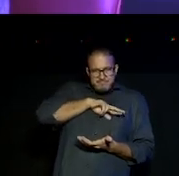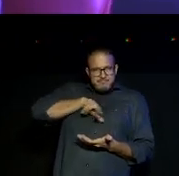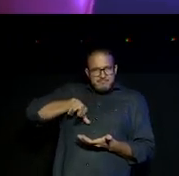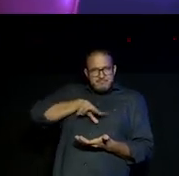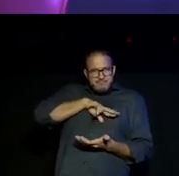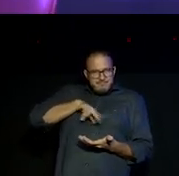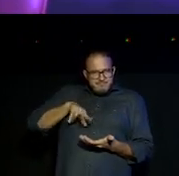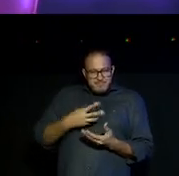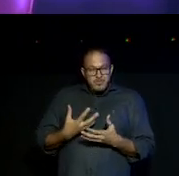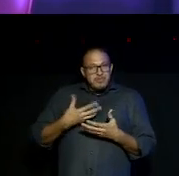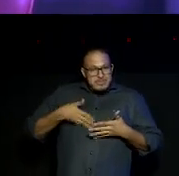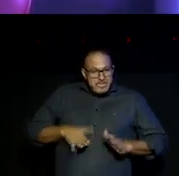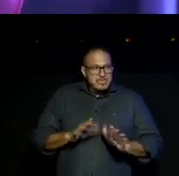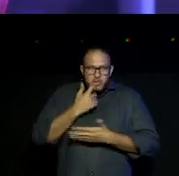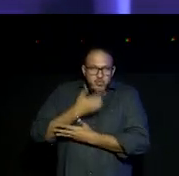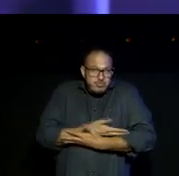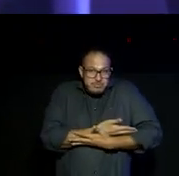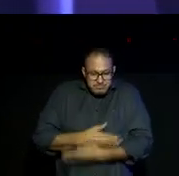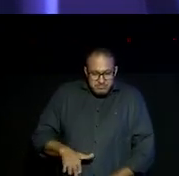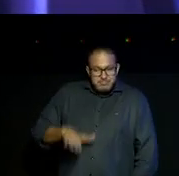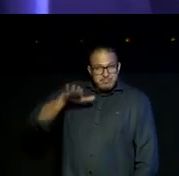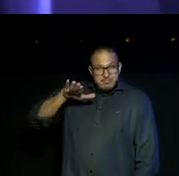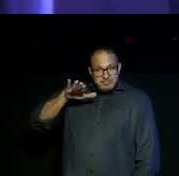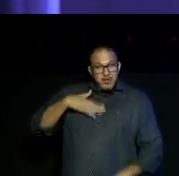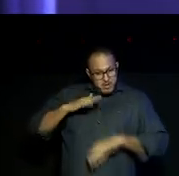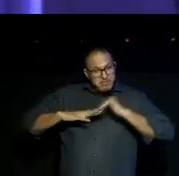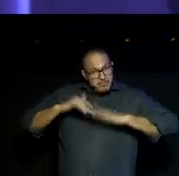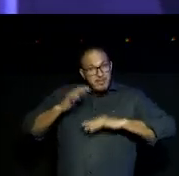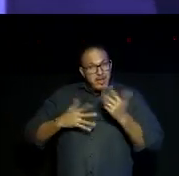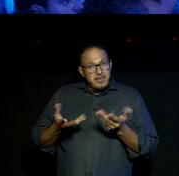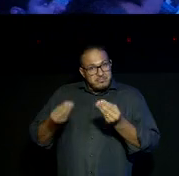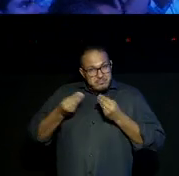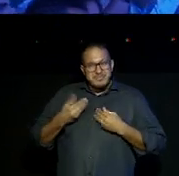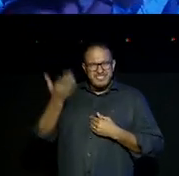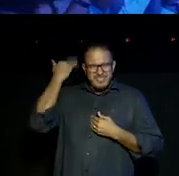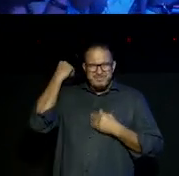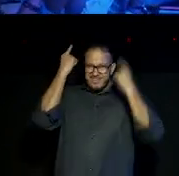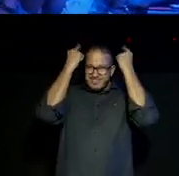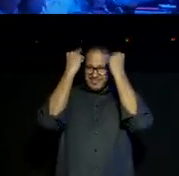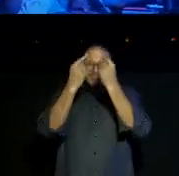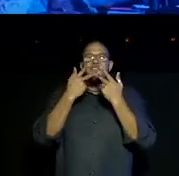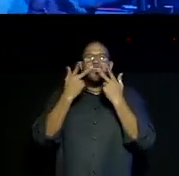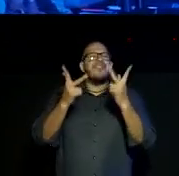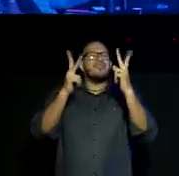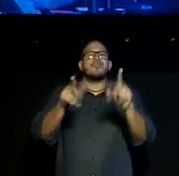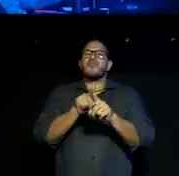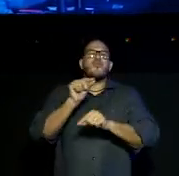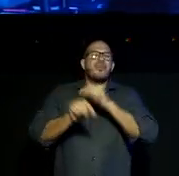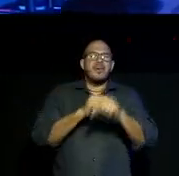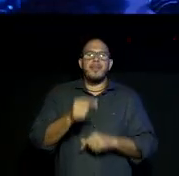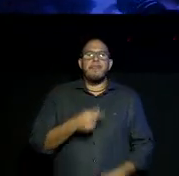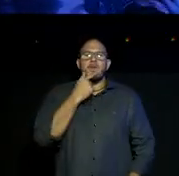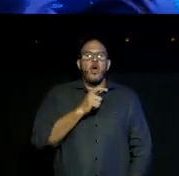Quando recebemos a condição humana, abra, receba esse presente. Os gregos chamavam, diziam essa mesma coisa da seguinte